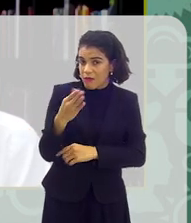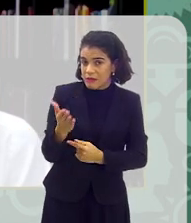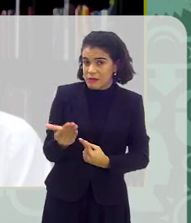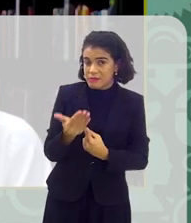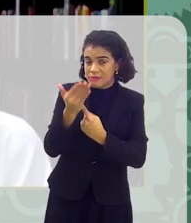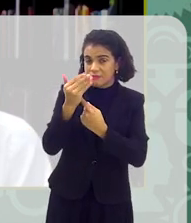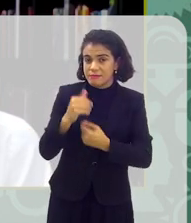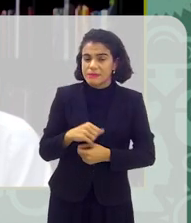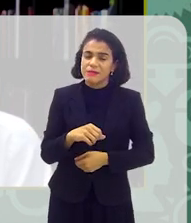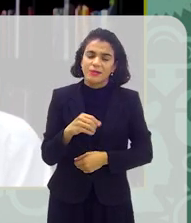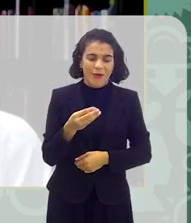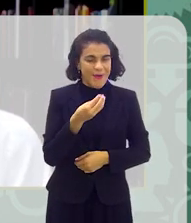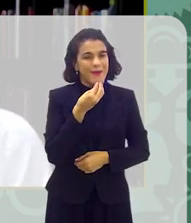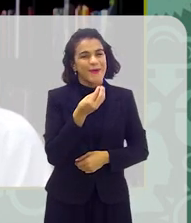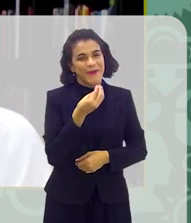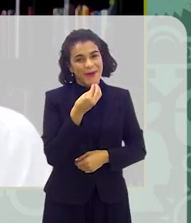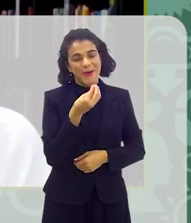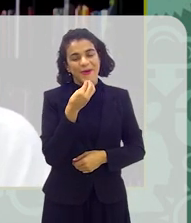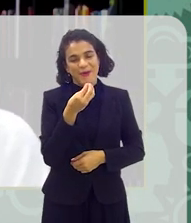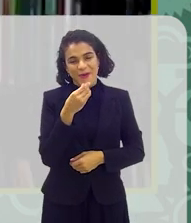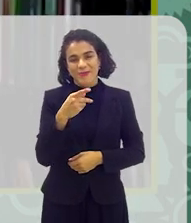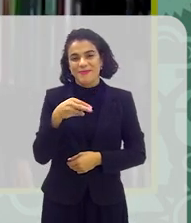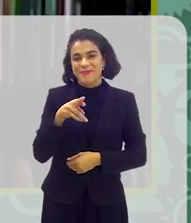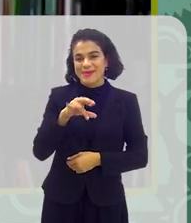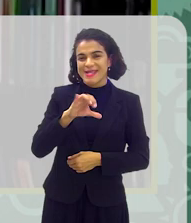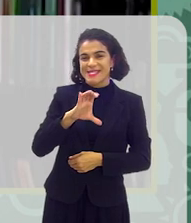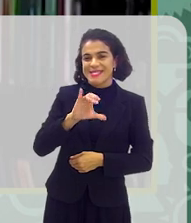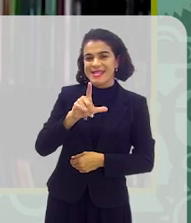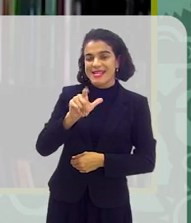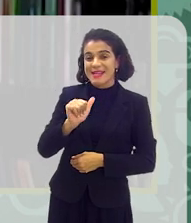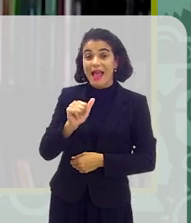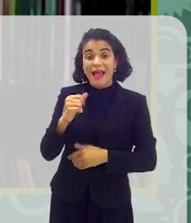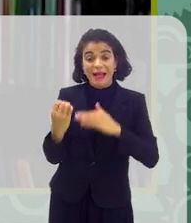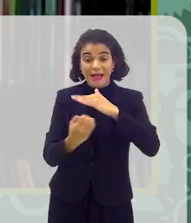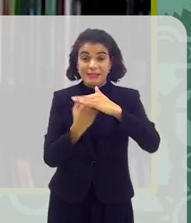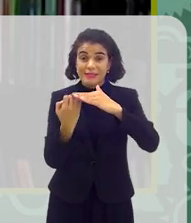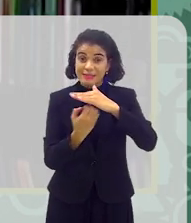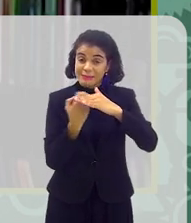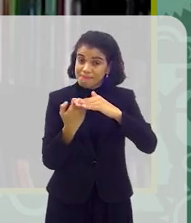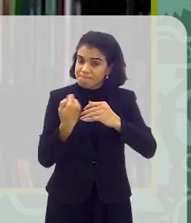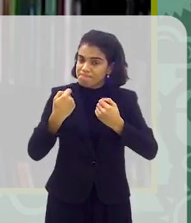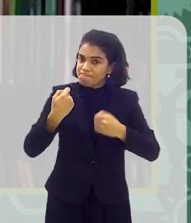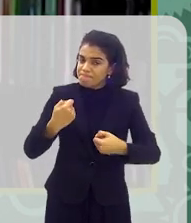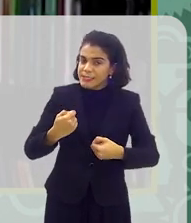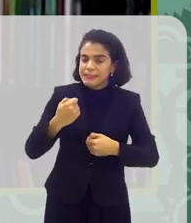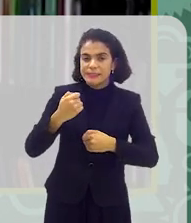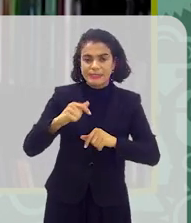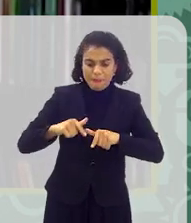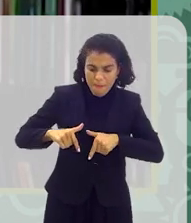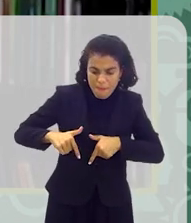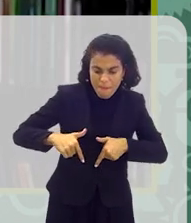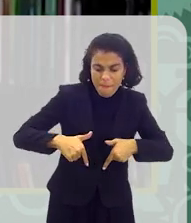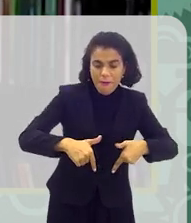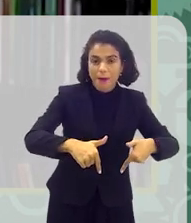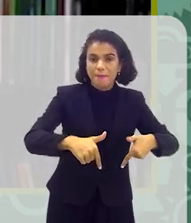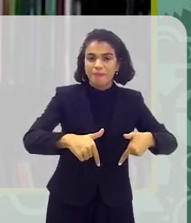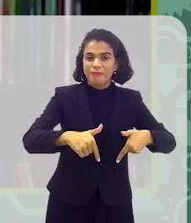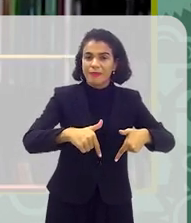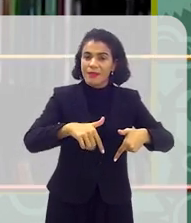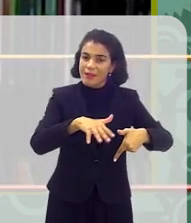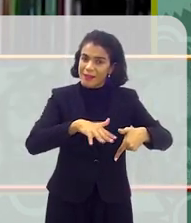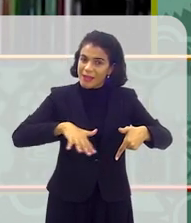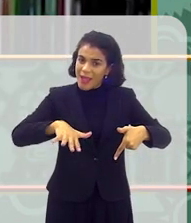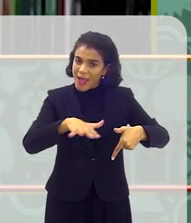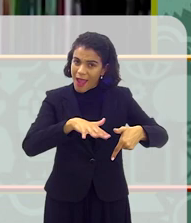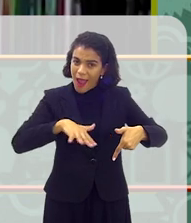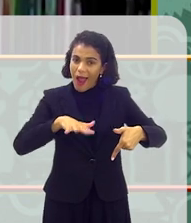novas tecnologias? Sem dúvida, Priscila. É importante que cada vez mais as empresas intensifiquem as ações